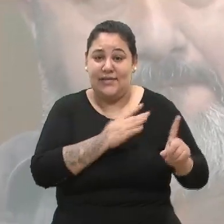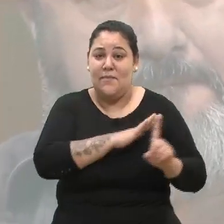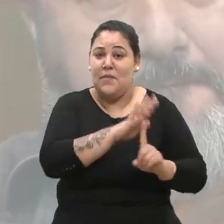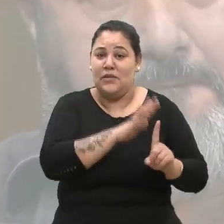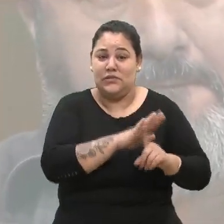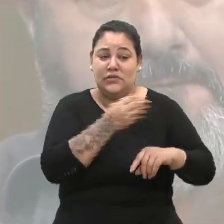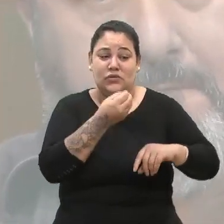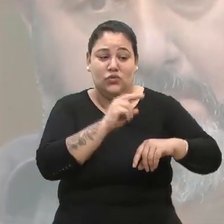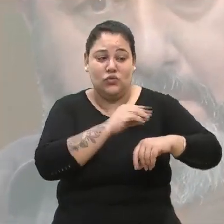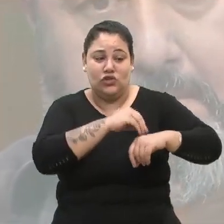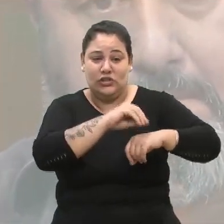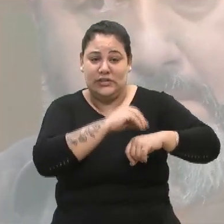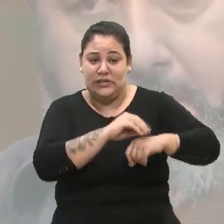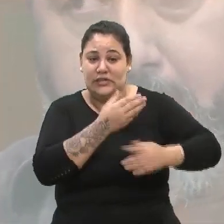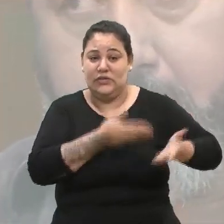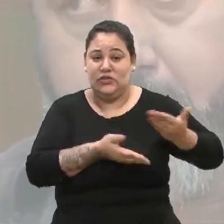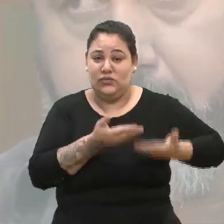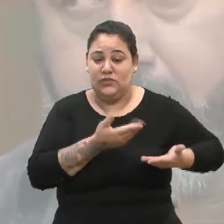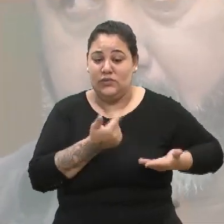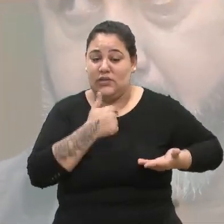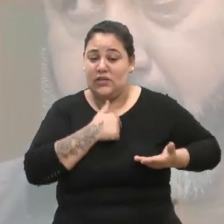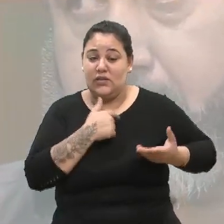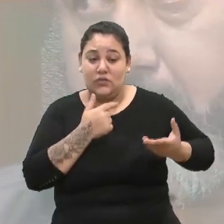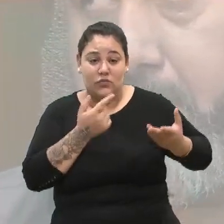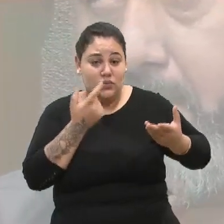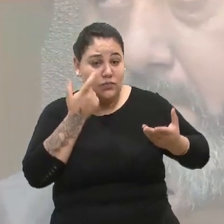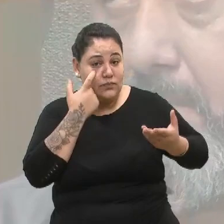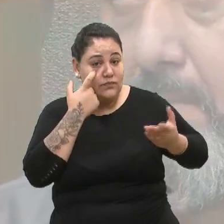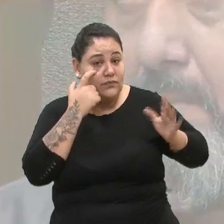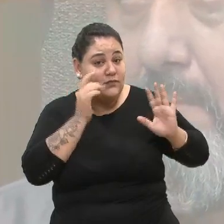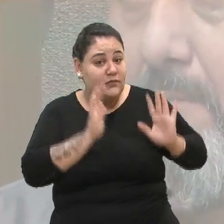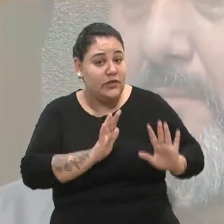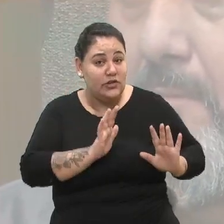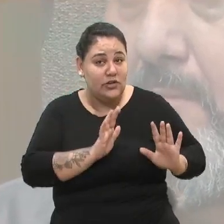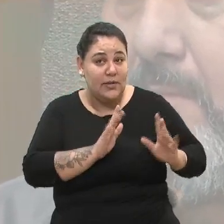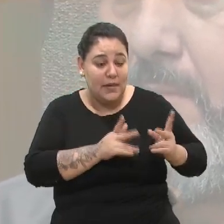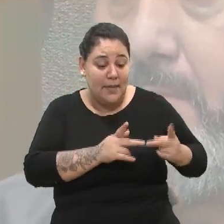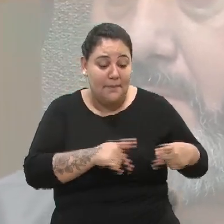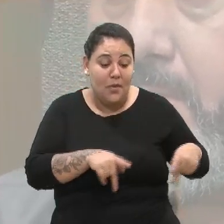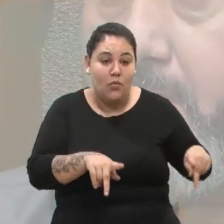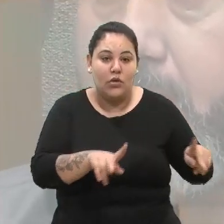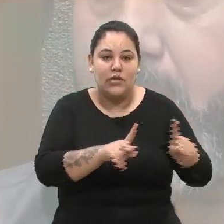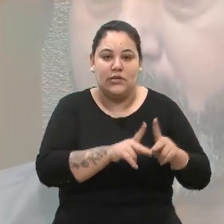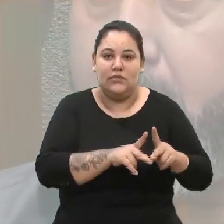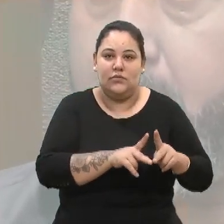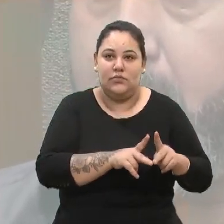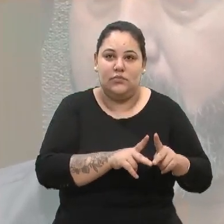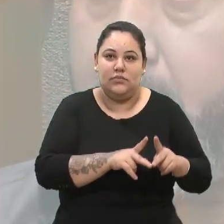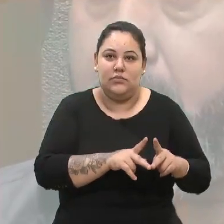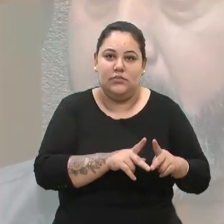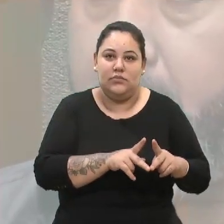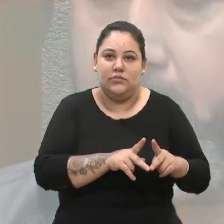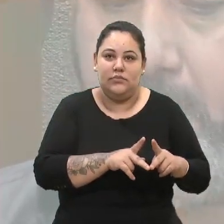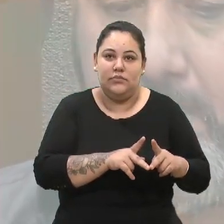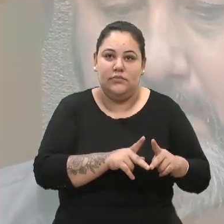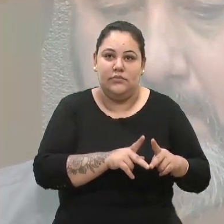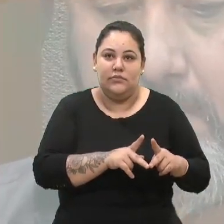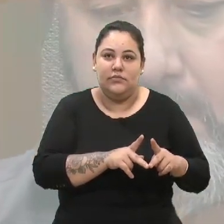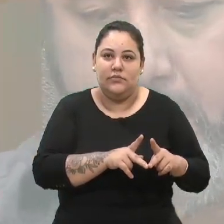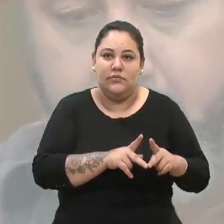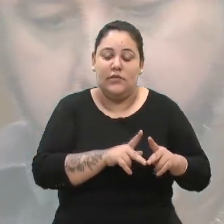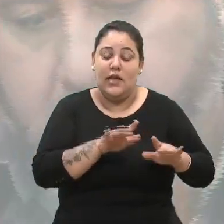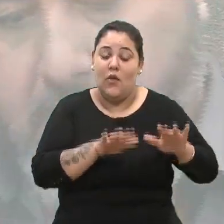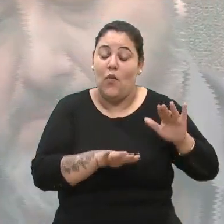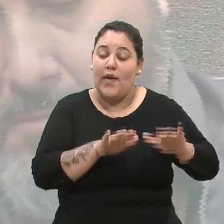um atendimento, eu vejo que são para as pessoas, para os nossos munícipes. E esse é o